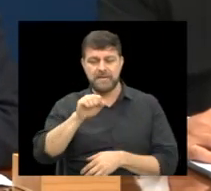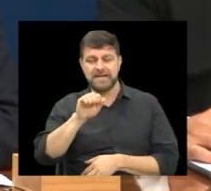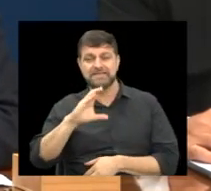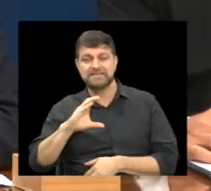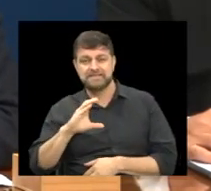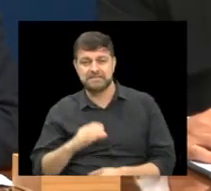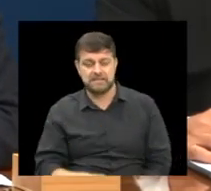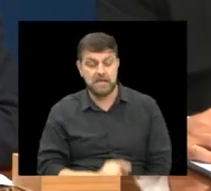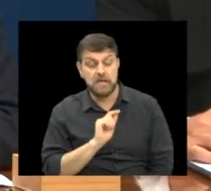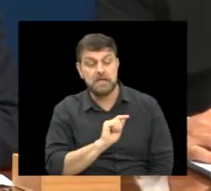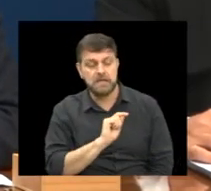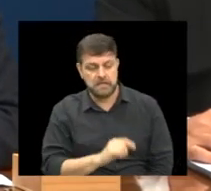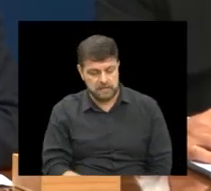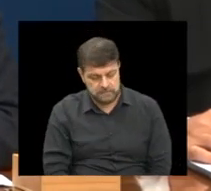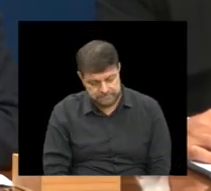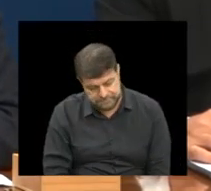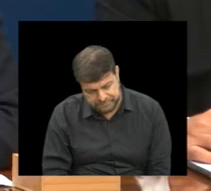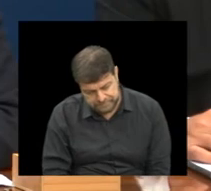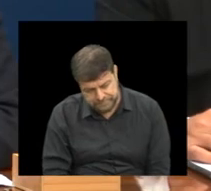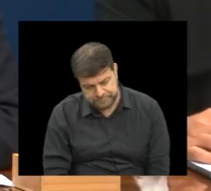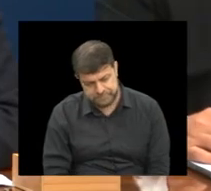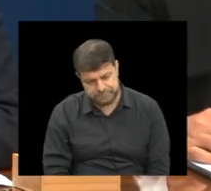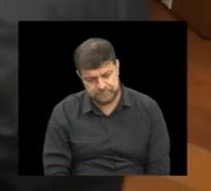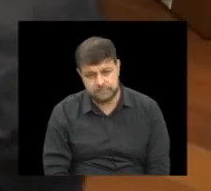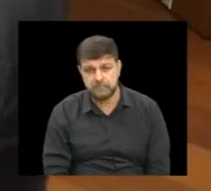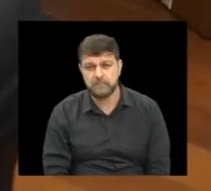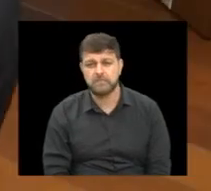fará parte desta comissão.